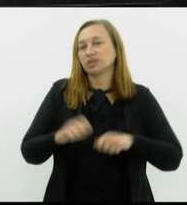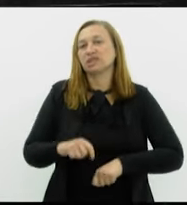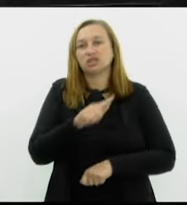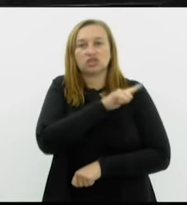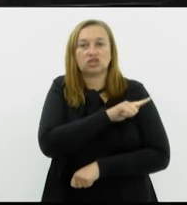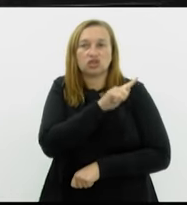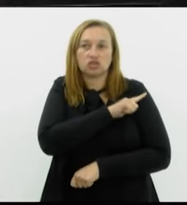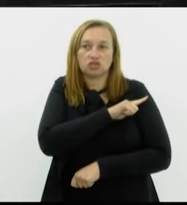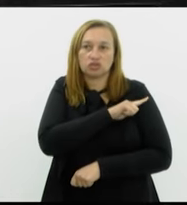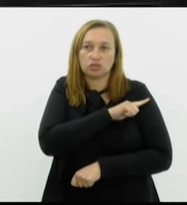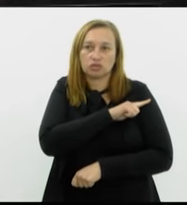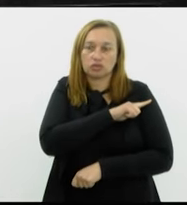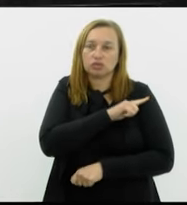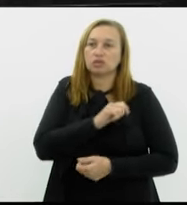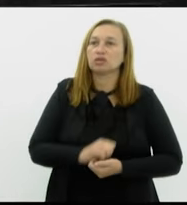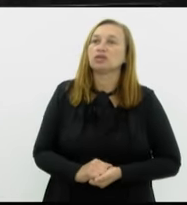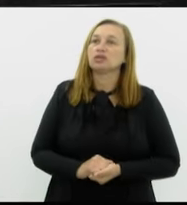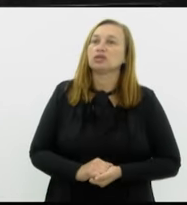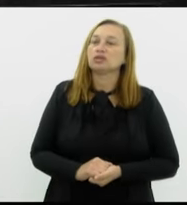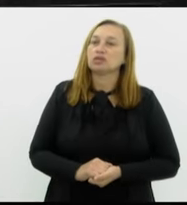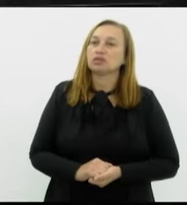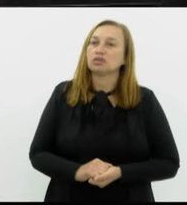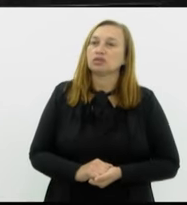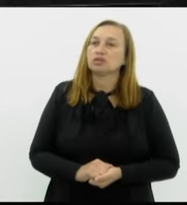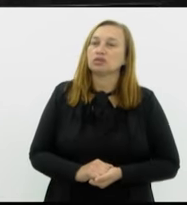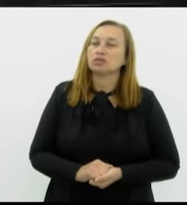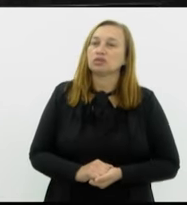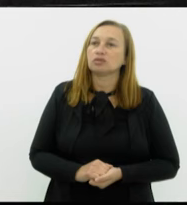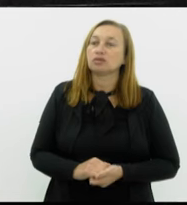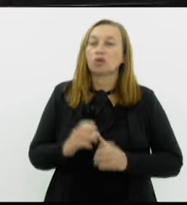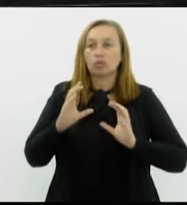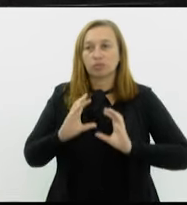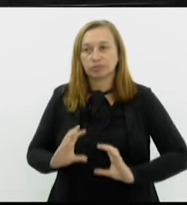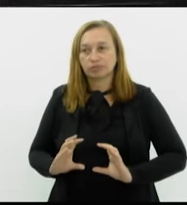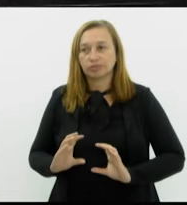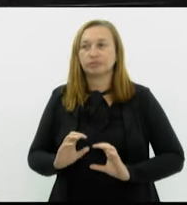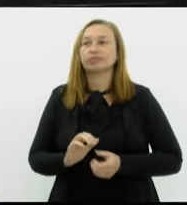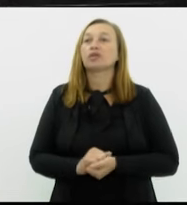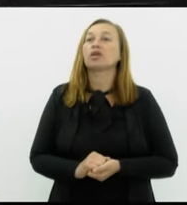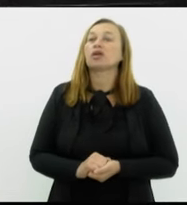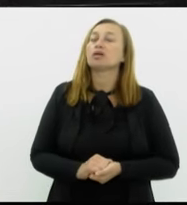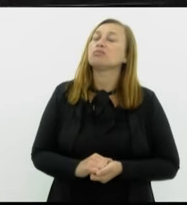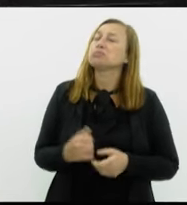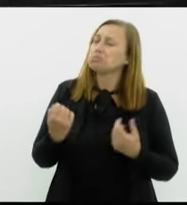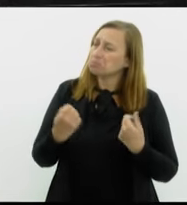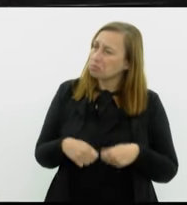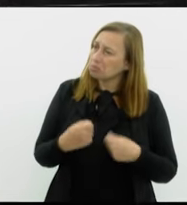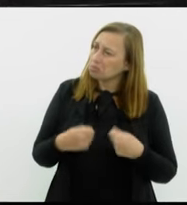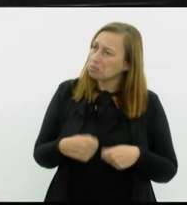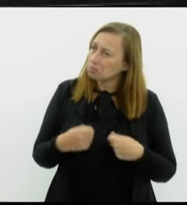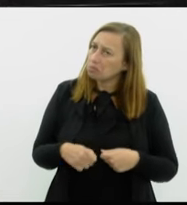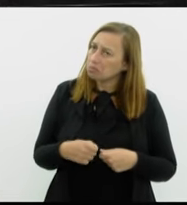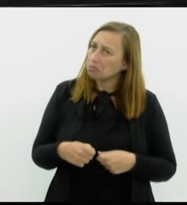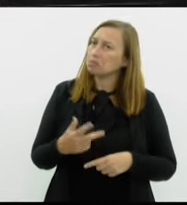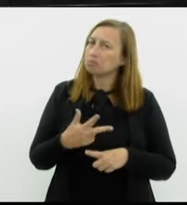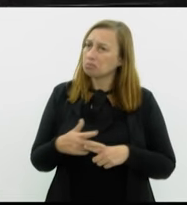gestão e de incompetência comportamental, mas que precisa dar certo.